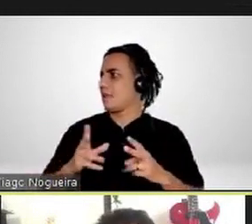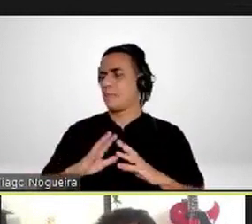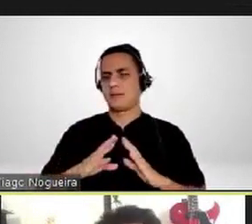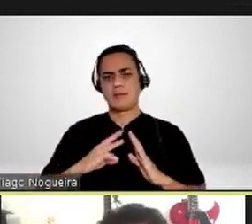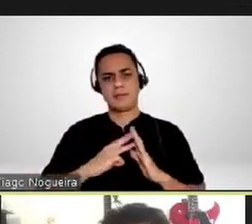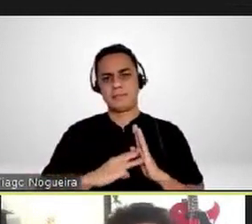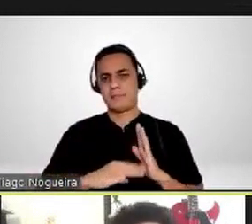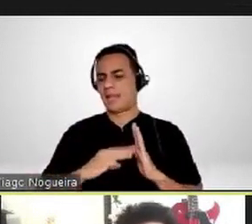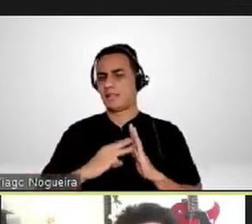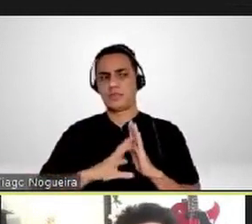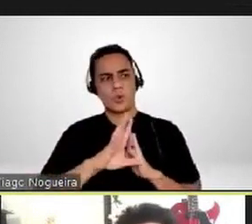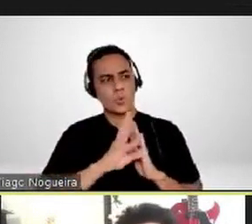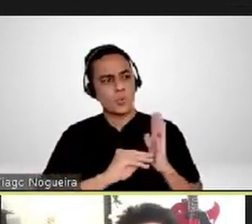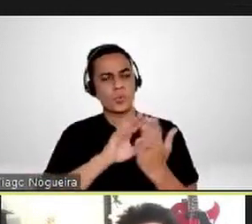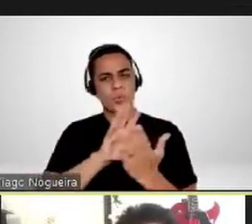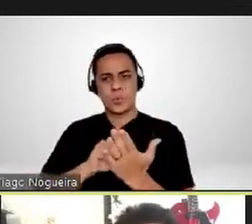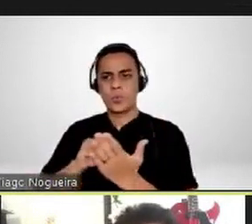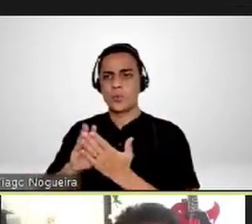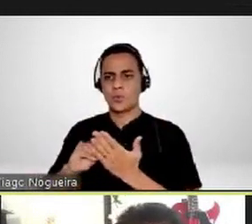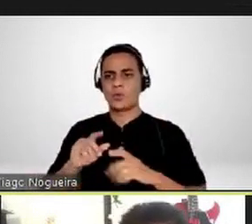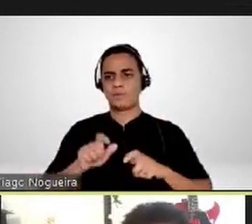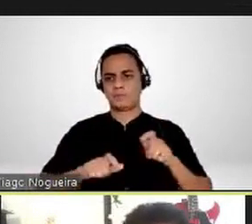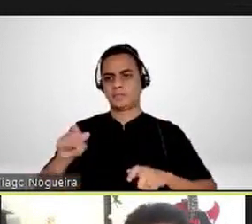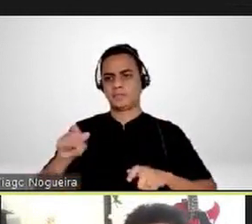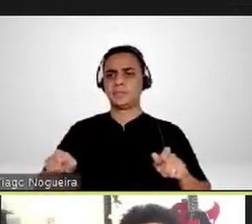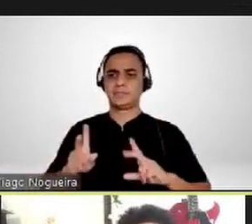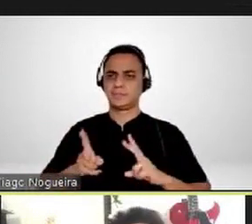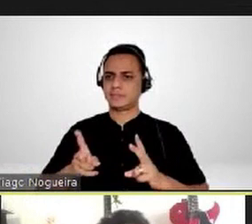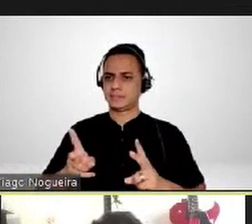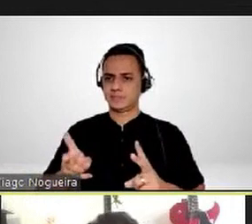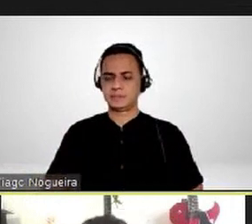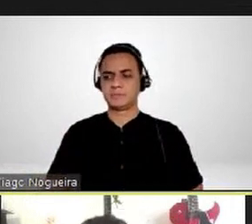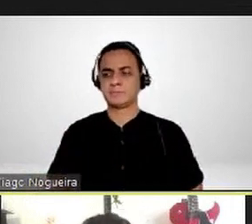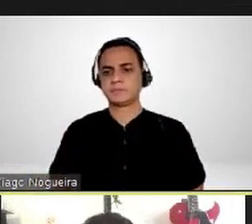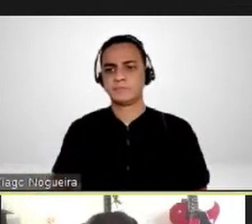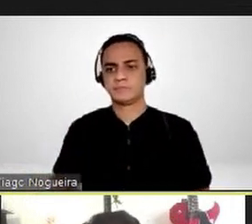mestres, né? As pessoas com quem eles se identificavam esteticamente, né?